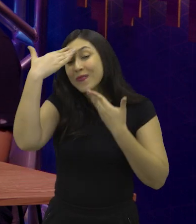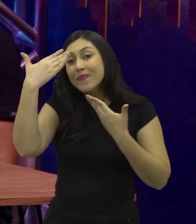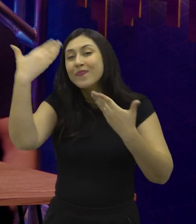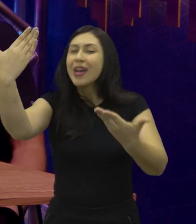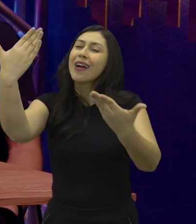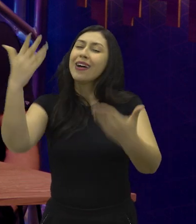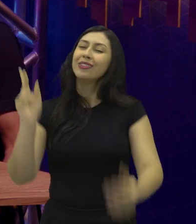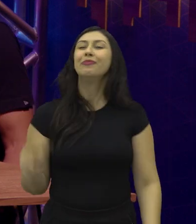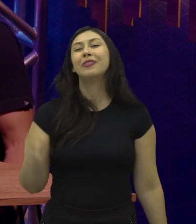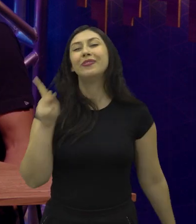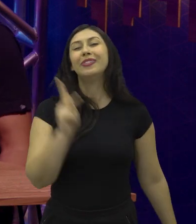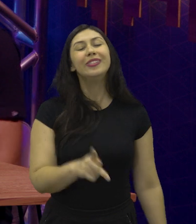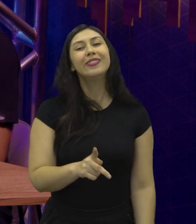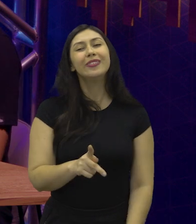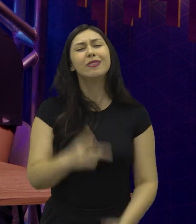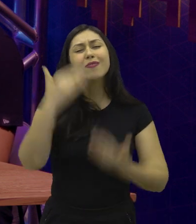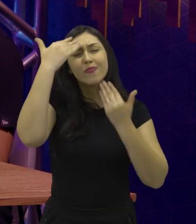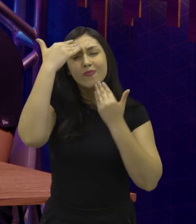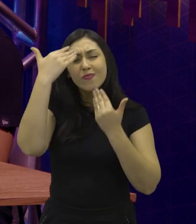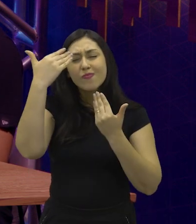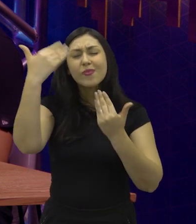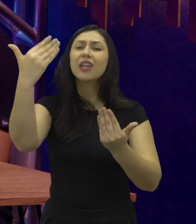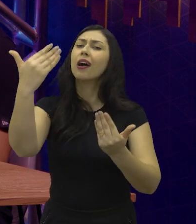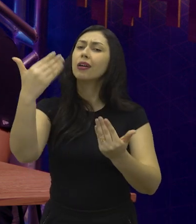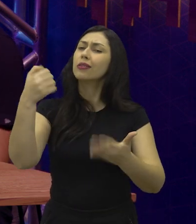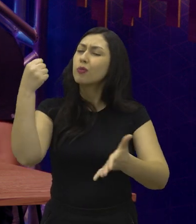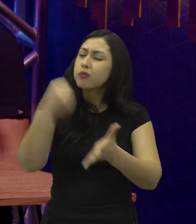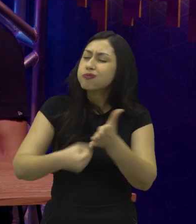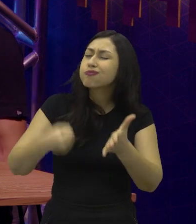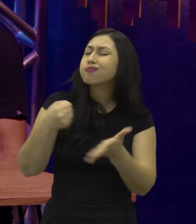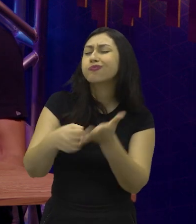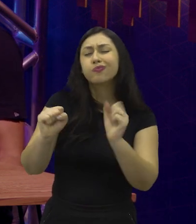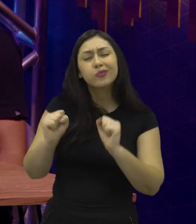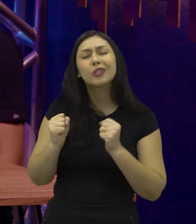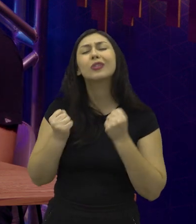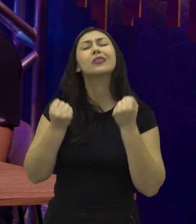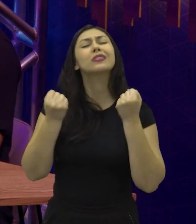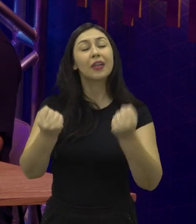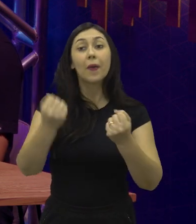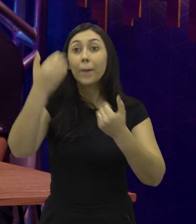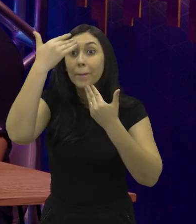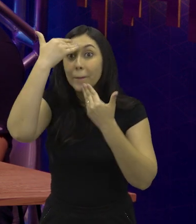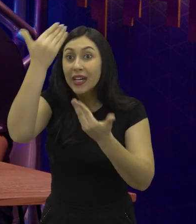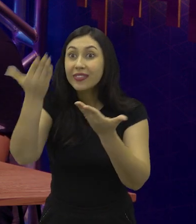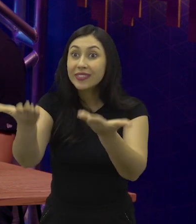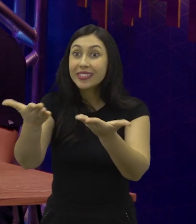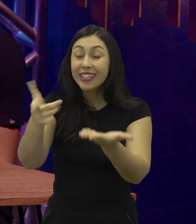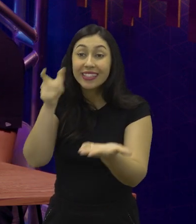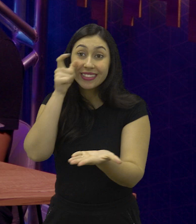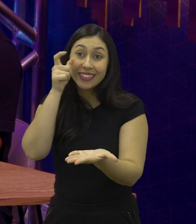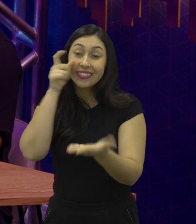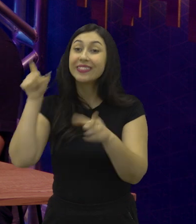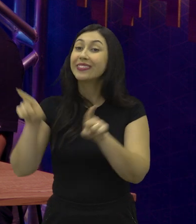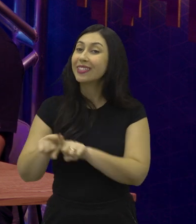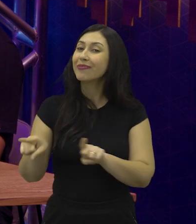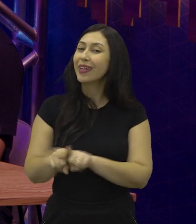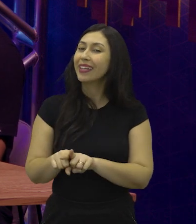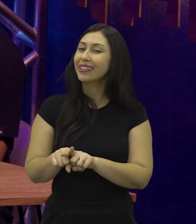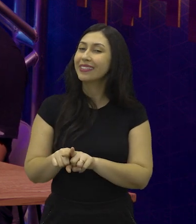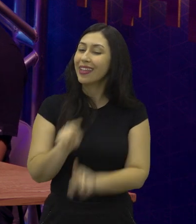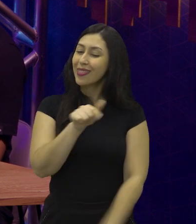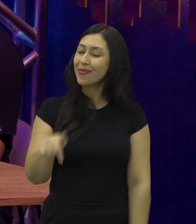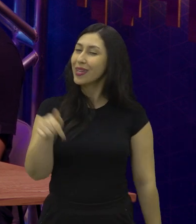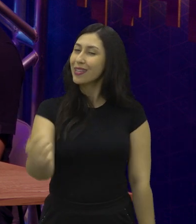Então, muito obrigado, professores, né, pela luta e dedicação de vocês. Muito obrigado você que assistiu a gente